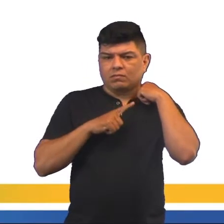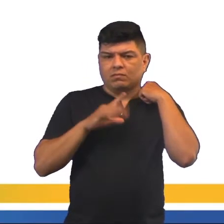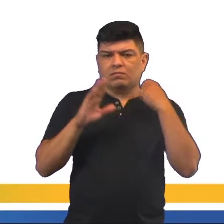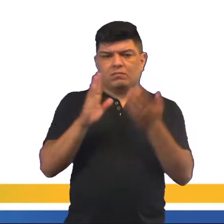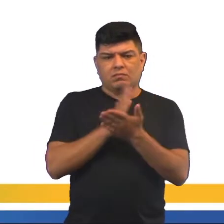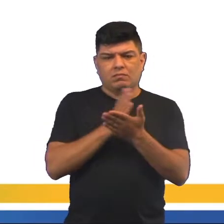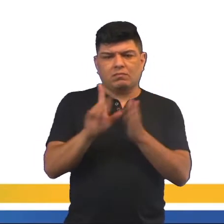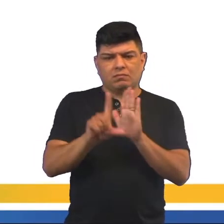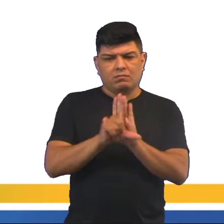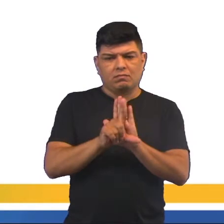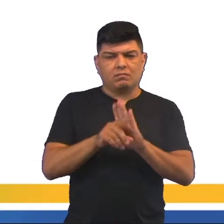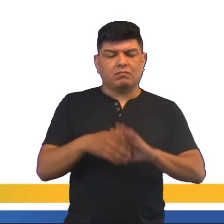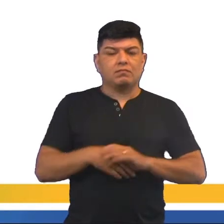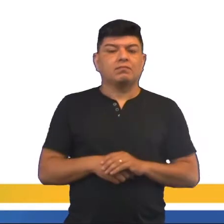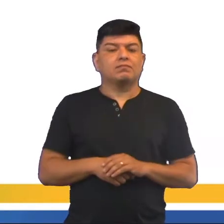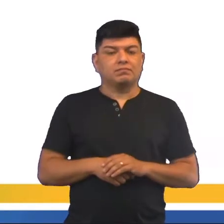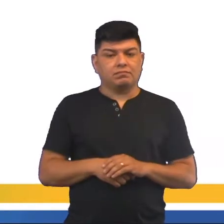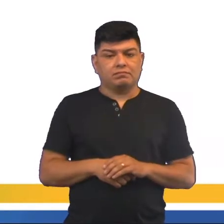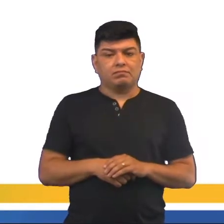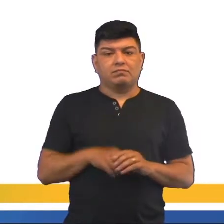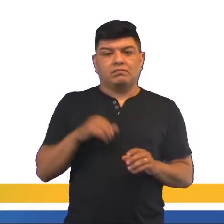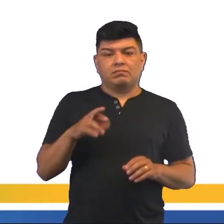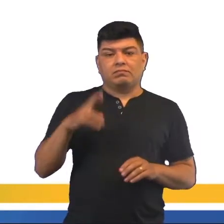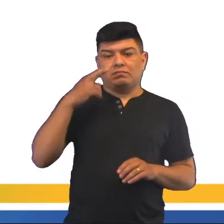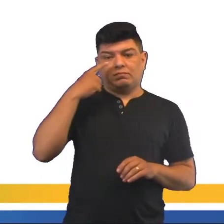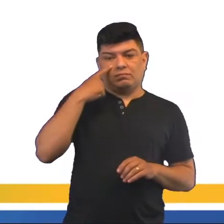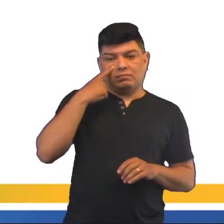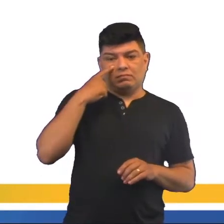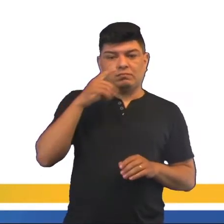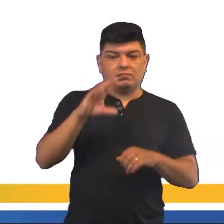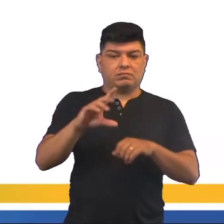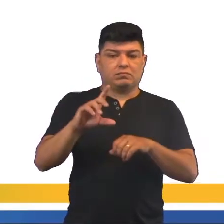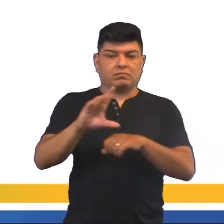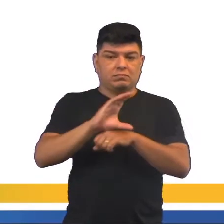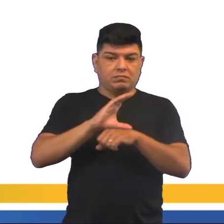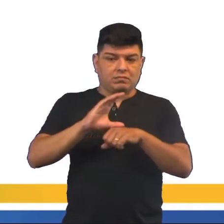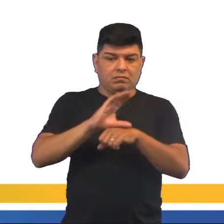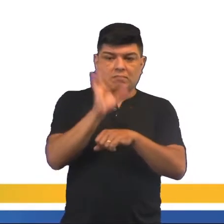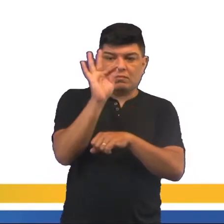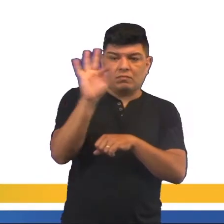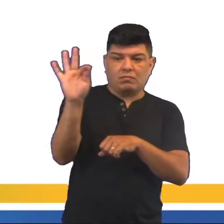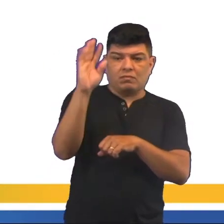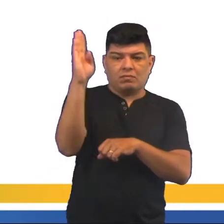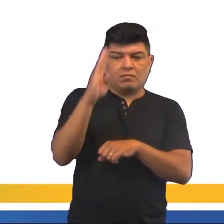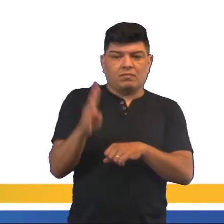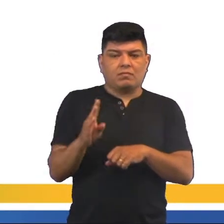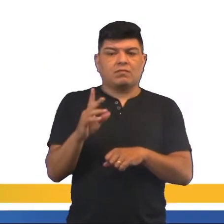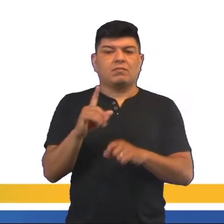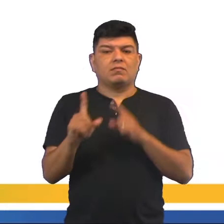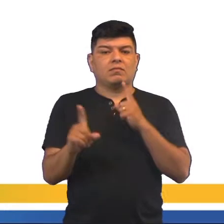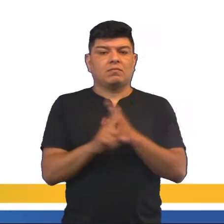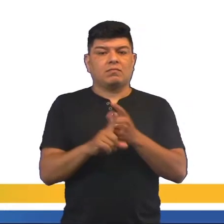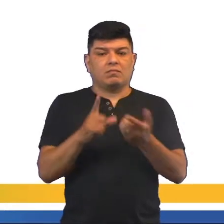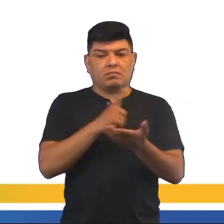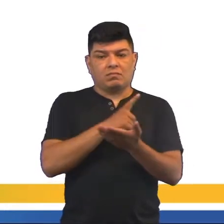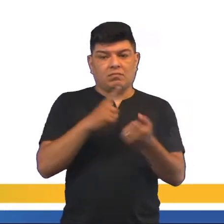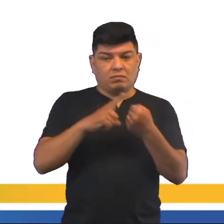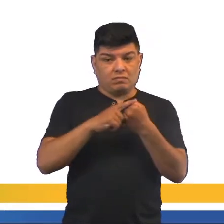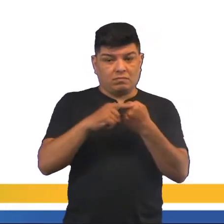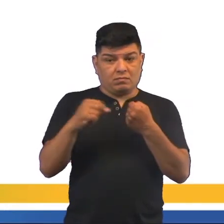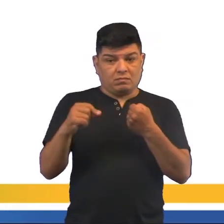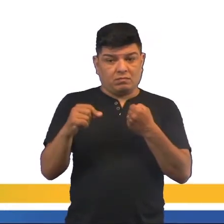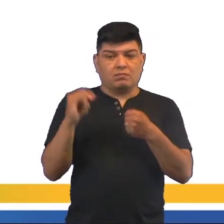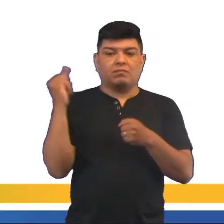imposição a respeito disso? Se a gente for verificar, na Constituição Federal Brasileira, a gente vai ver um artigo que chama